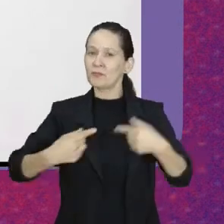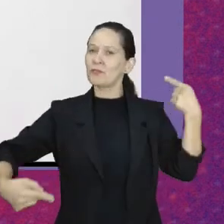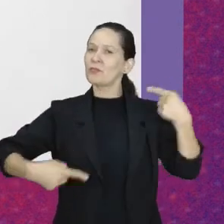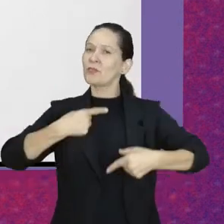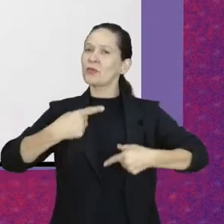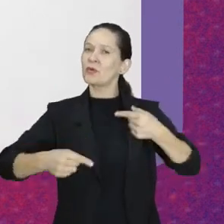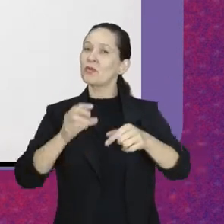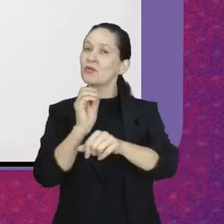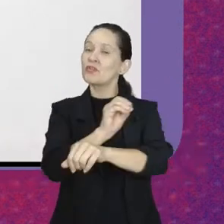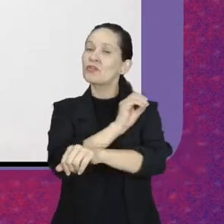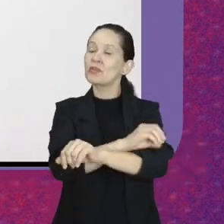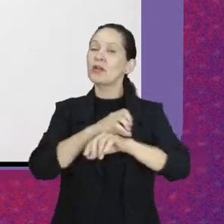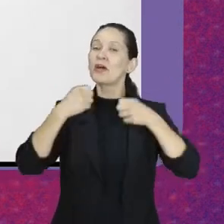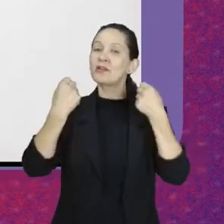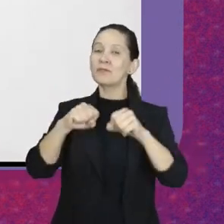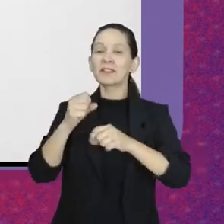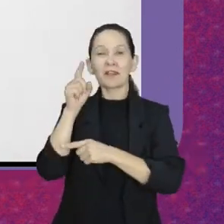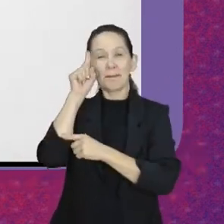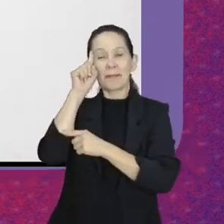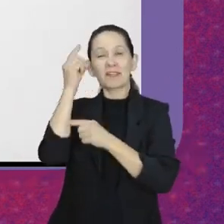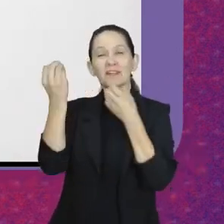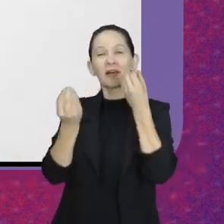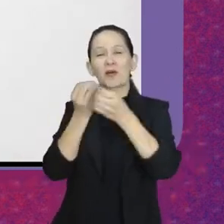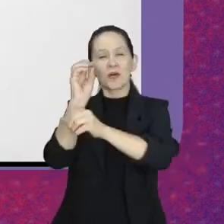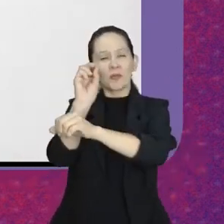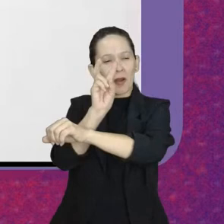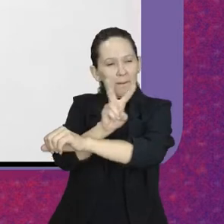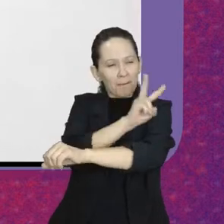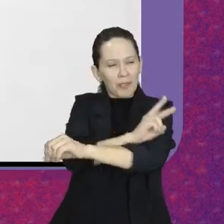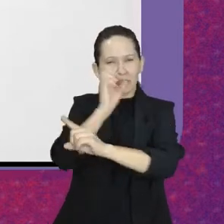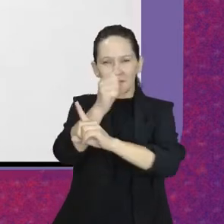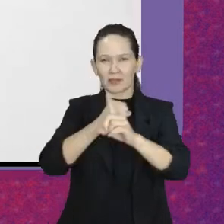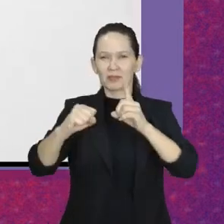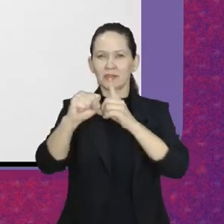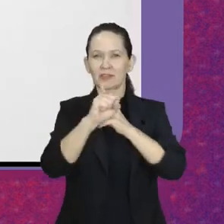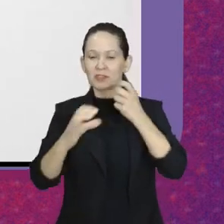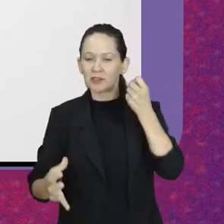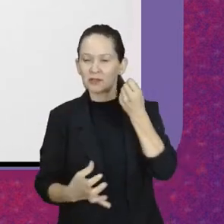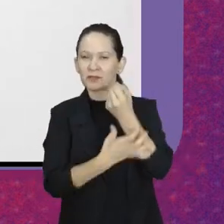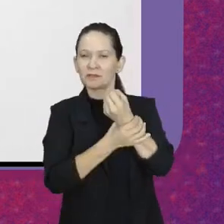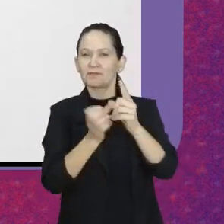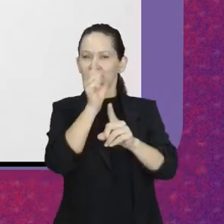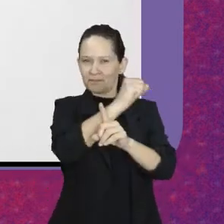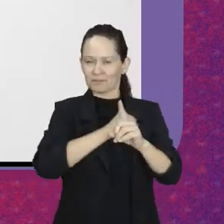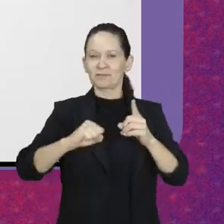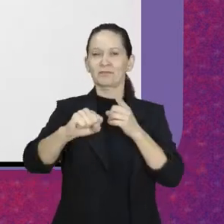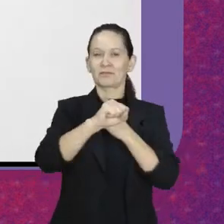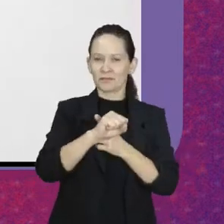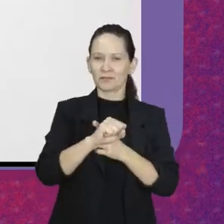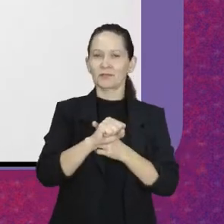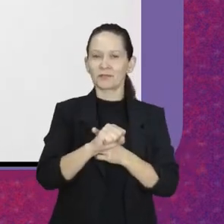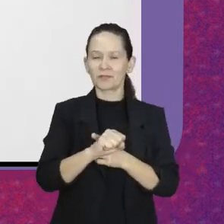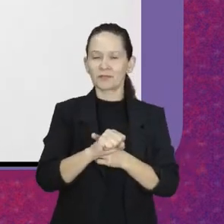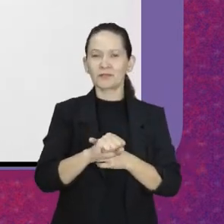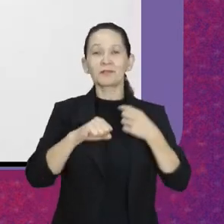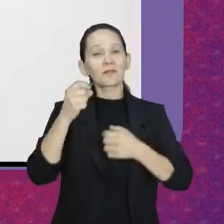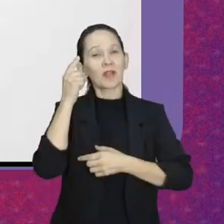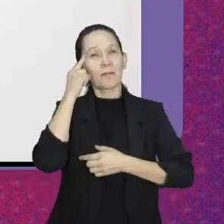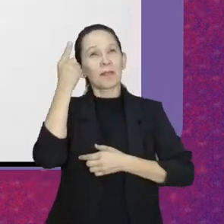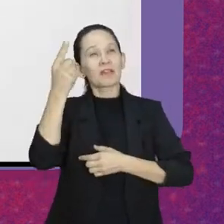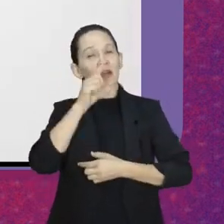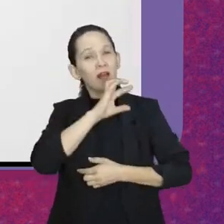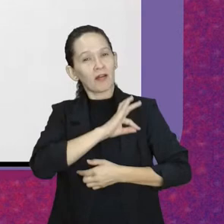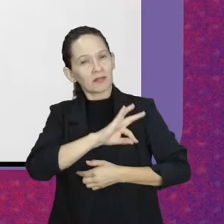política de cuidados tem que pensar na proteção social, na seguridade social, né, de ter uma